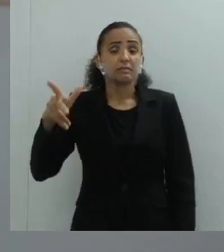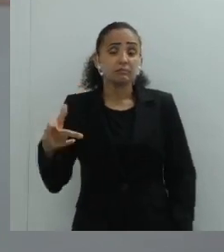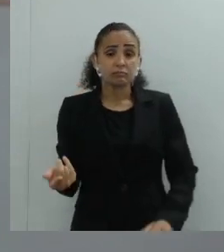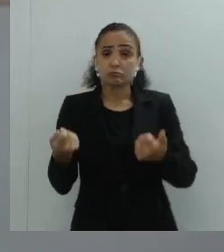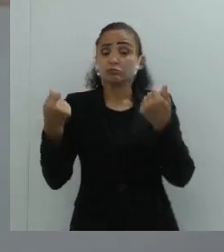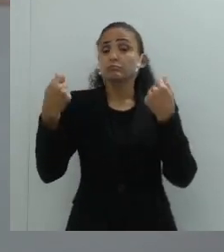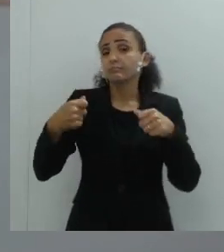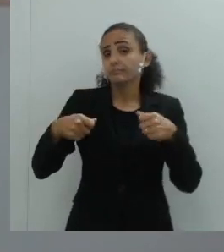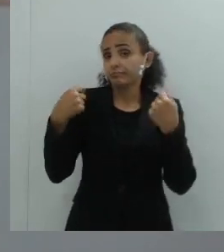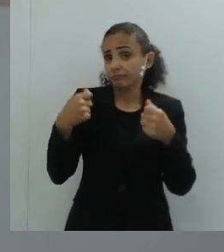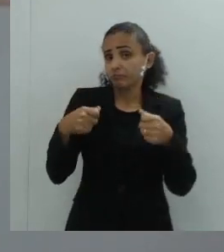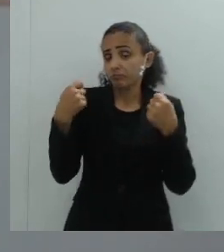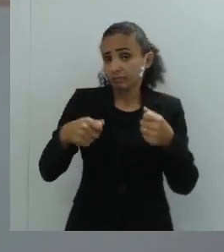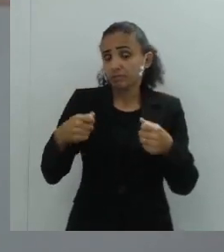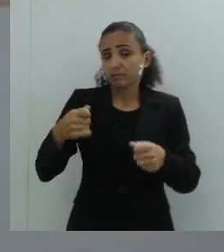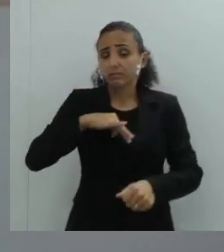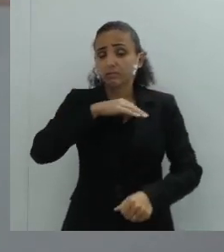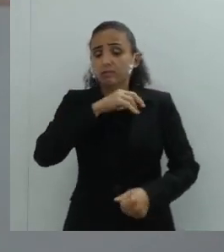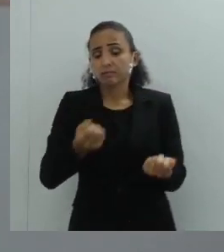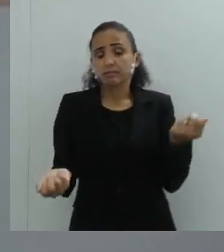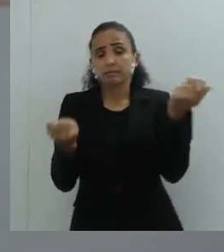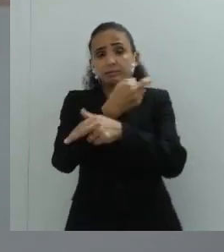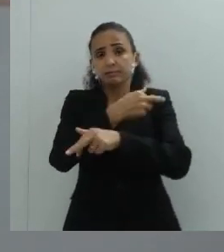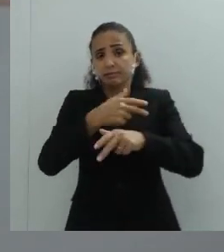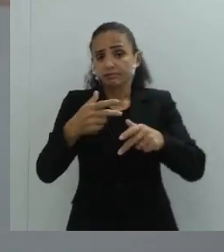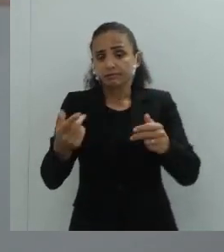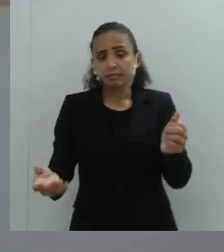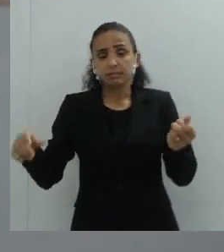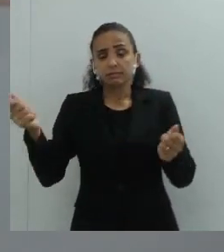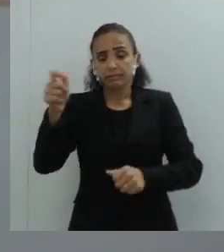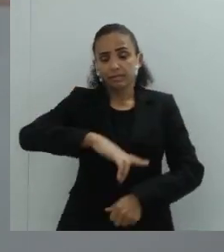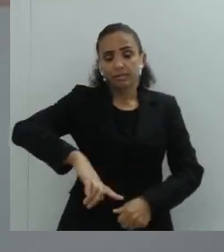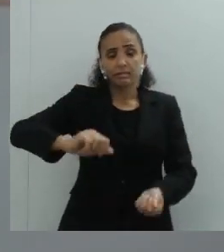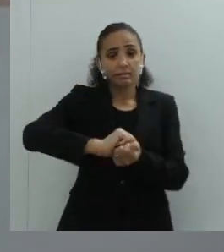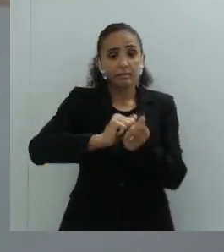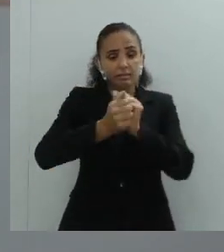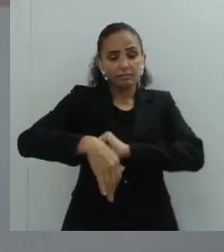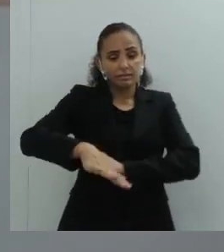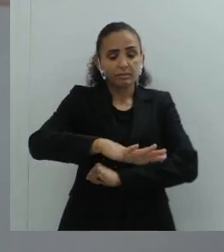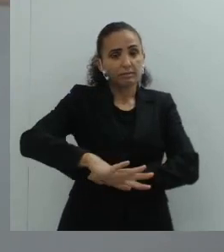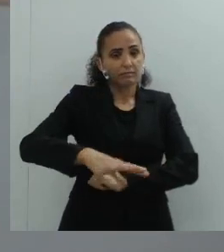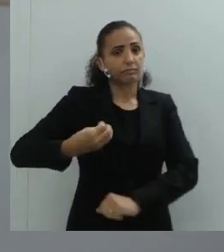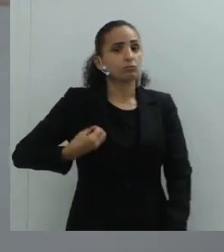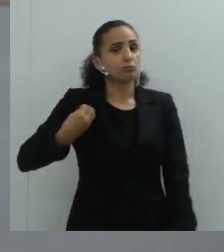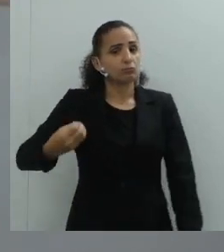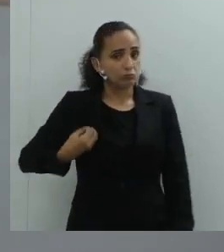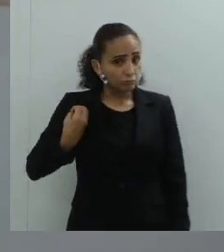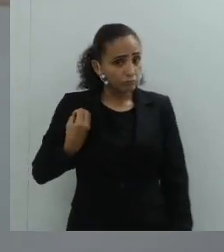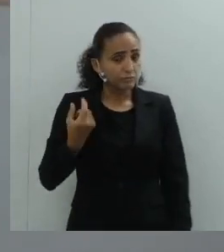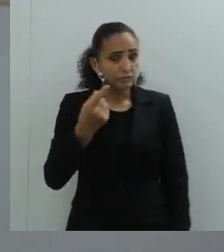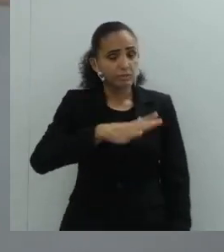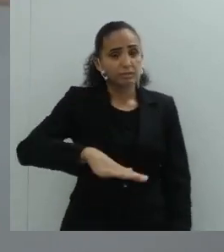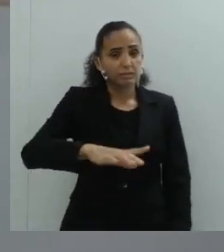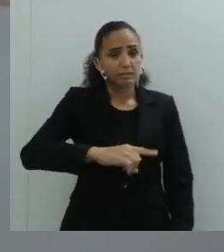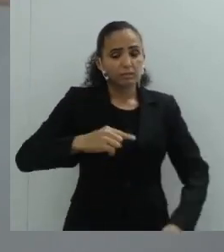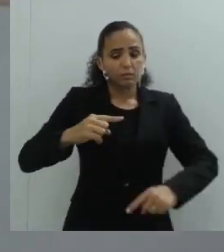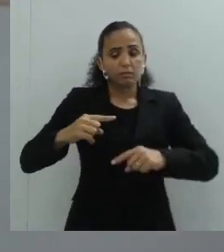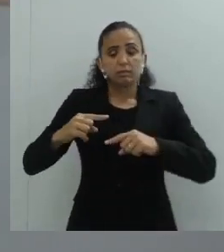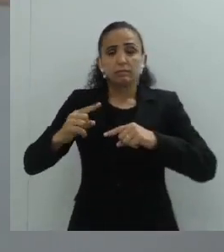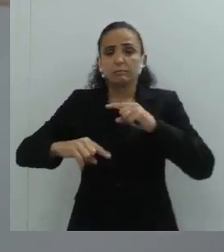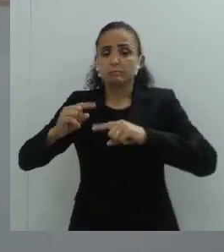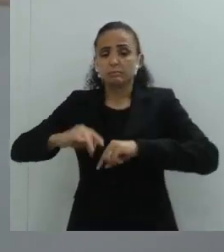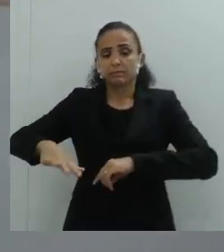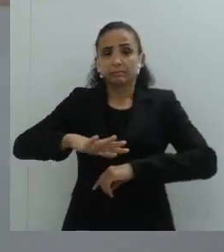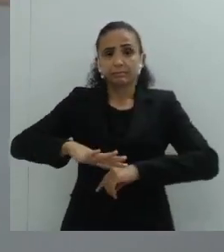precisa de um animal que seja adequado para fazer tanto a mercadoria, né, o transporte de